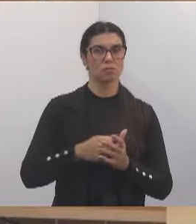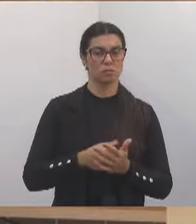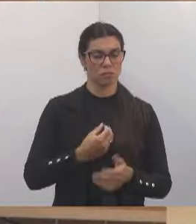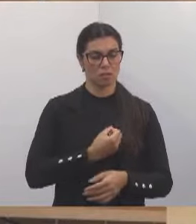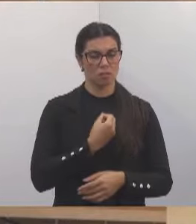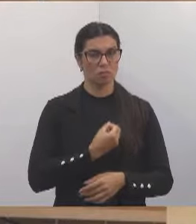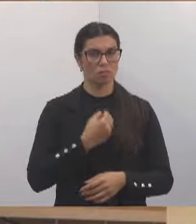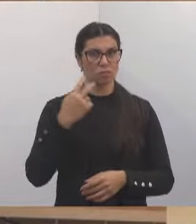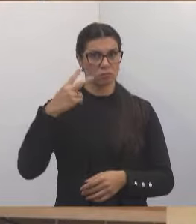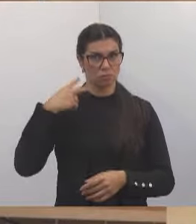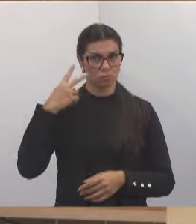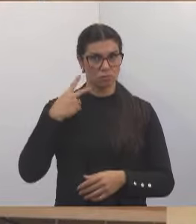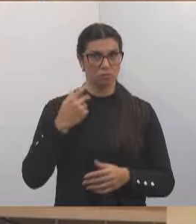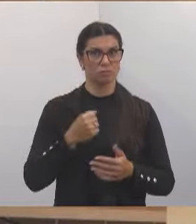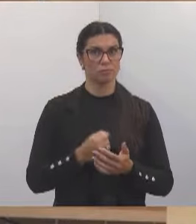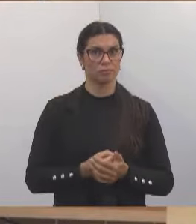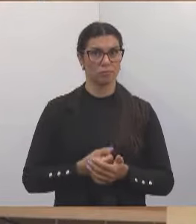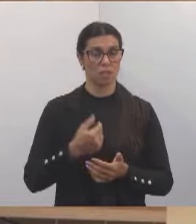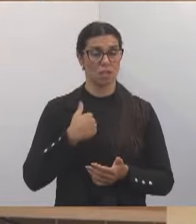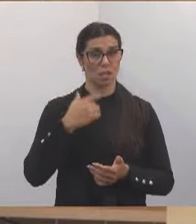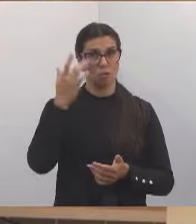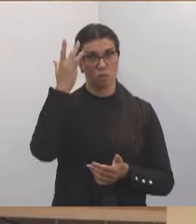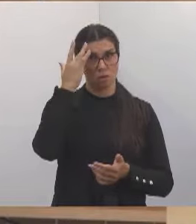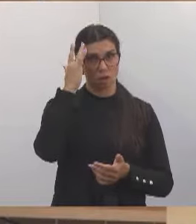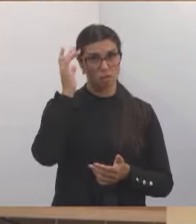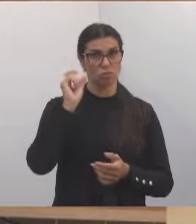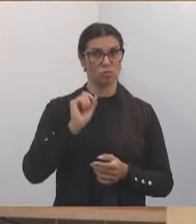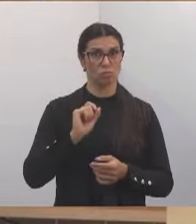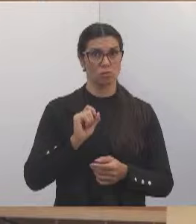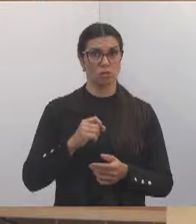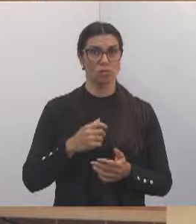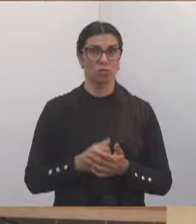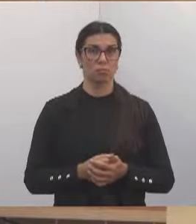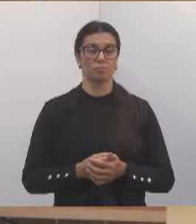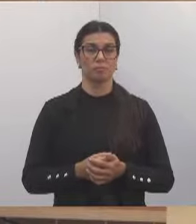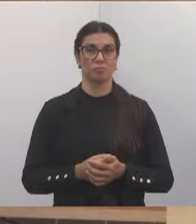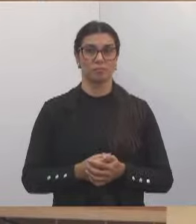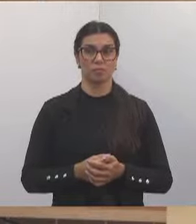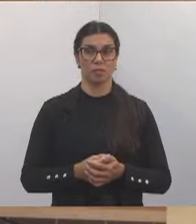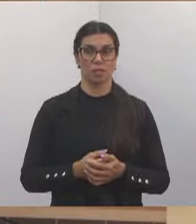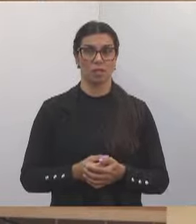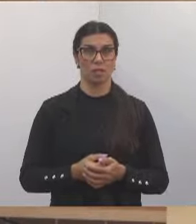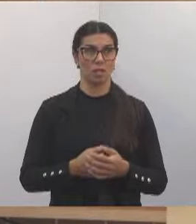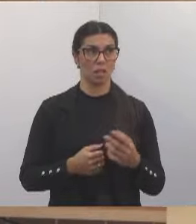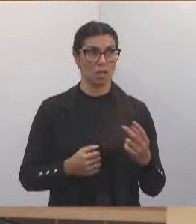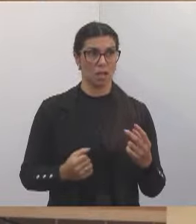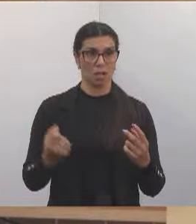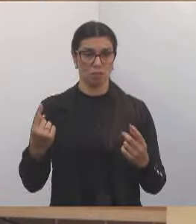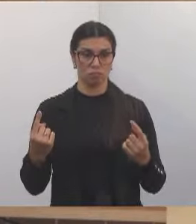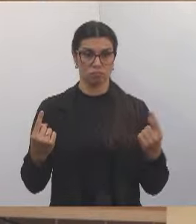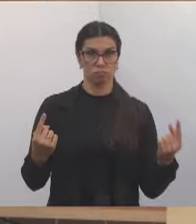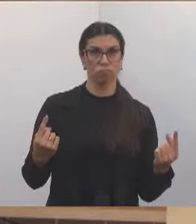A punição, no meu modo de pensar, tá? Cada um aqui pensa de uma forma. Os dois têm que ser punidos.